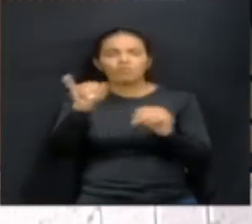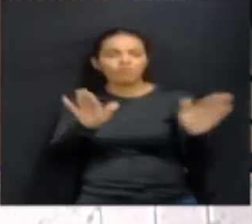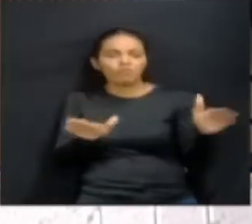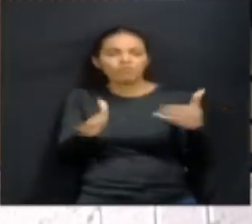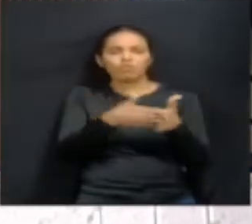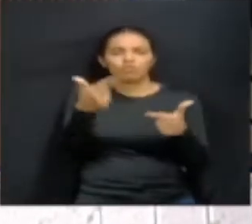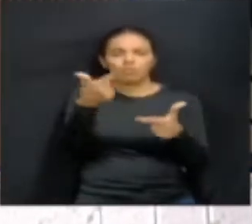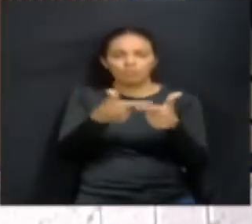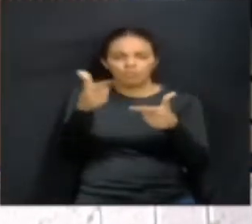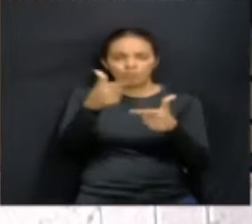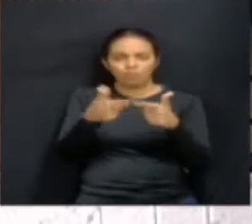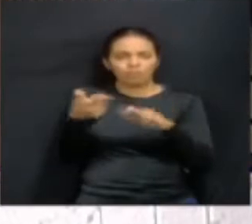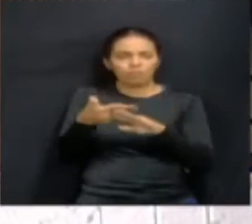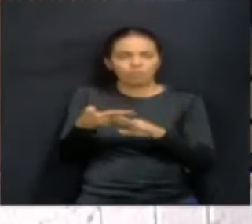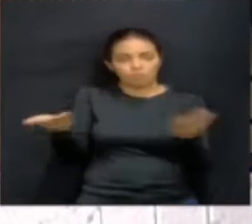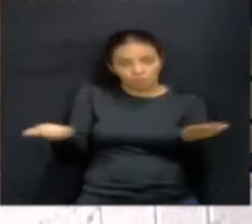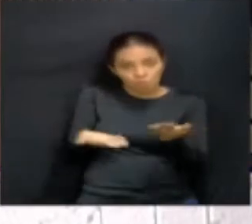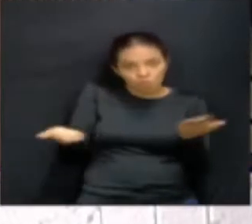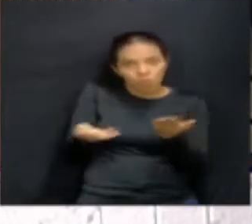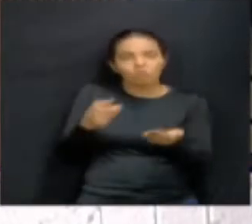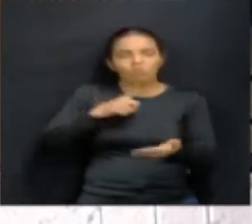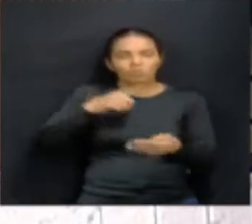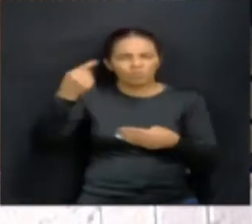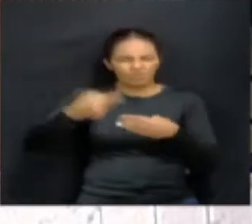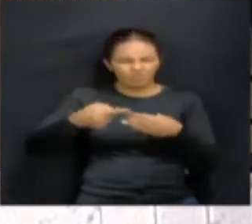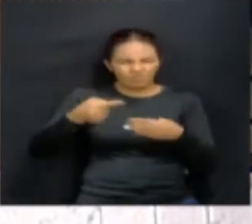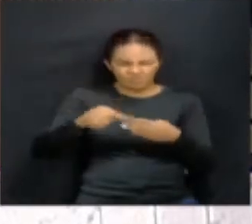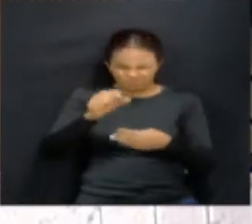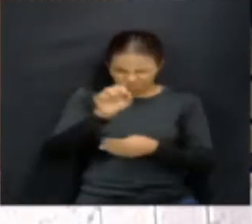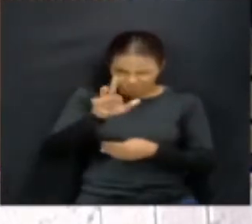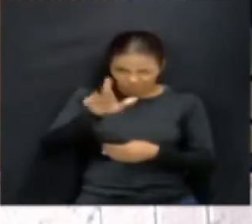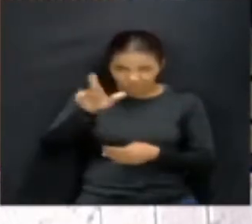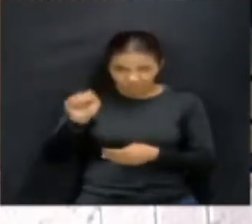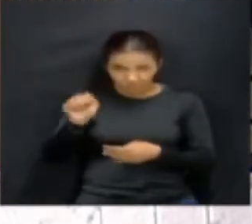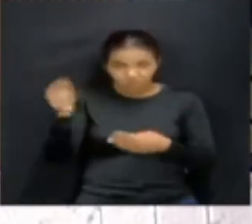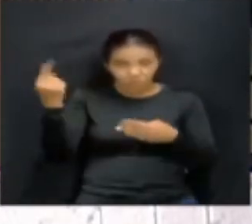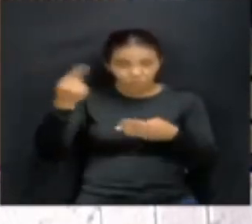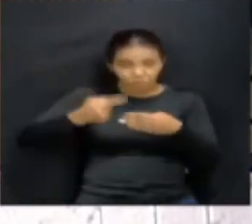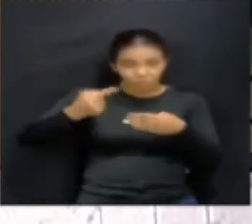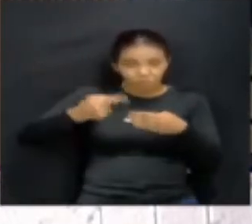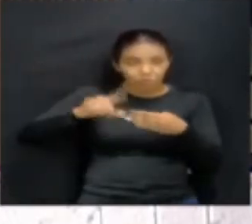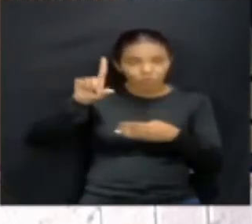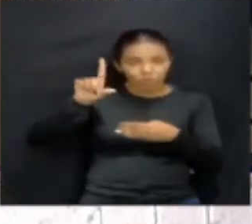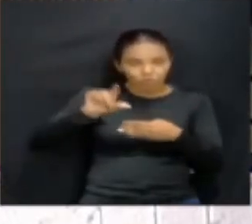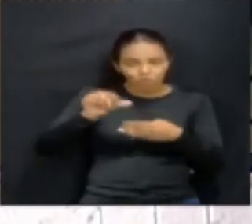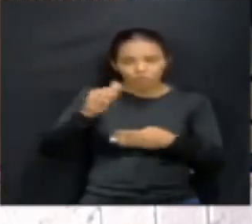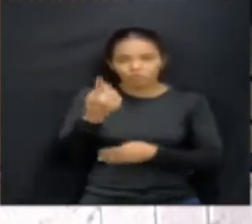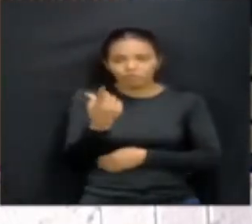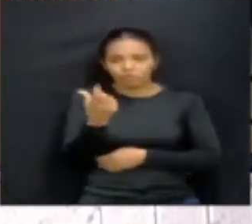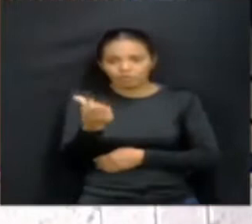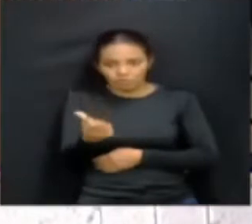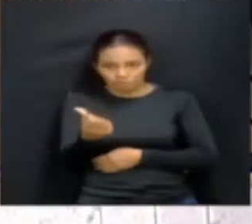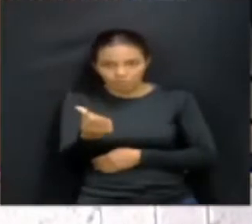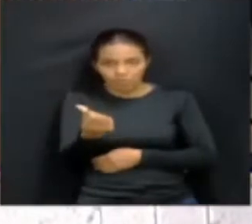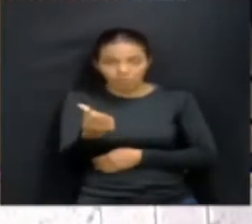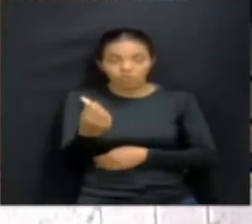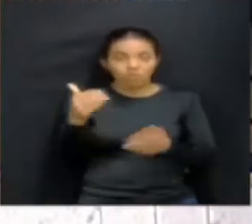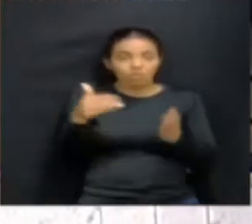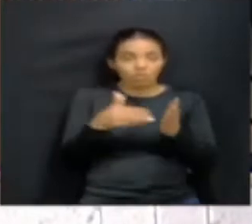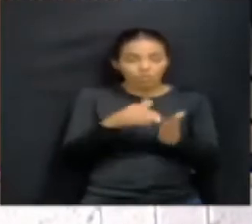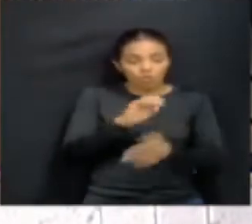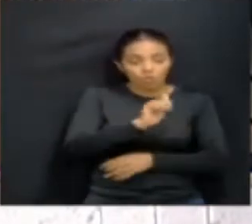e as Chagas do pedágio atual Será que diminui de 16 e sim há 11 50 podemos chegar a 10